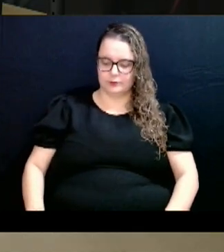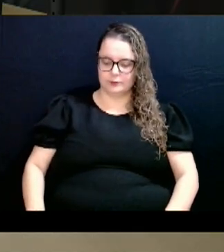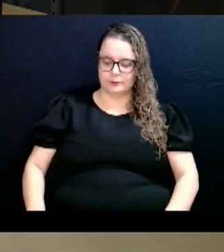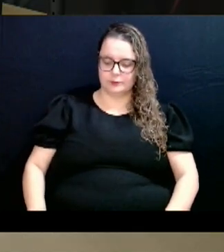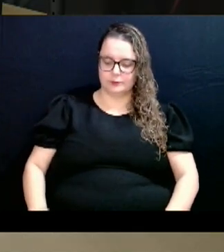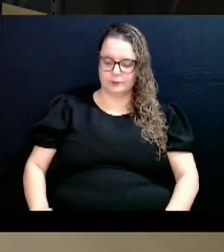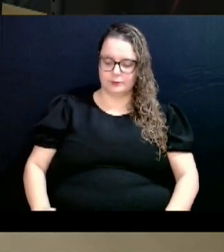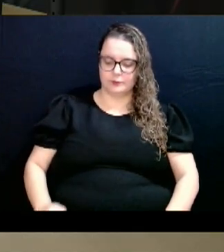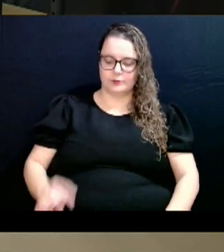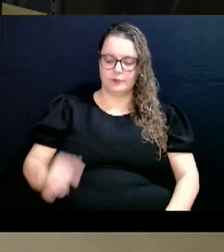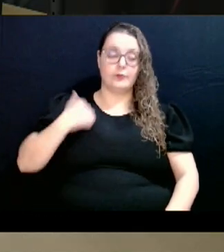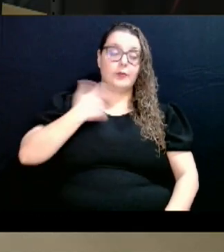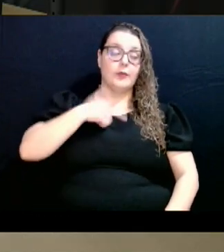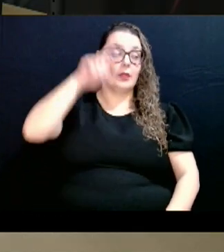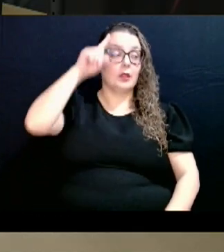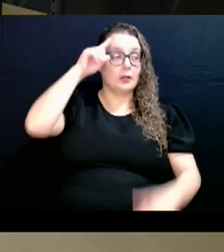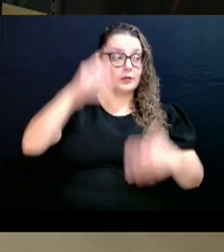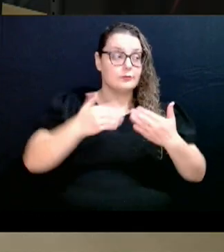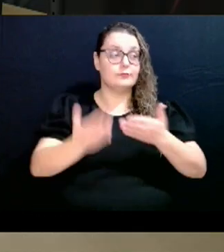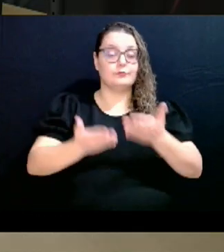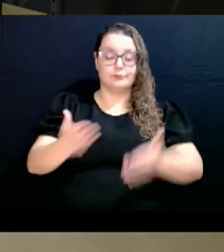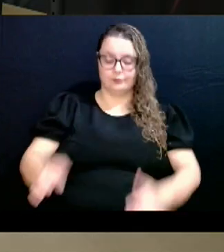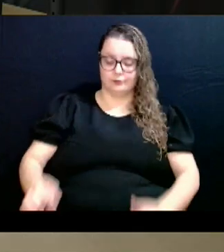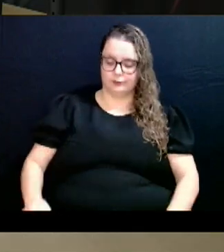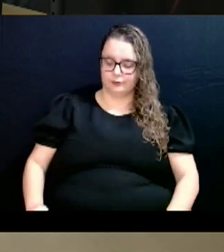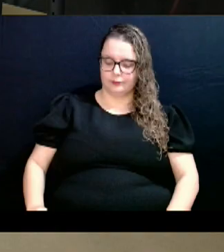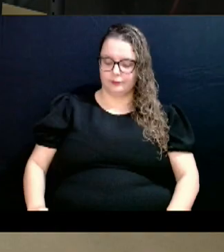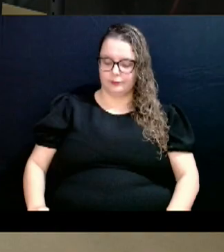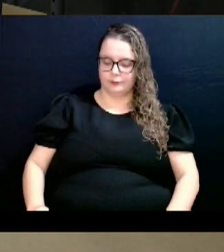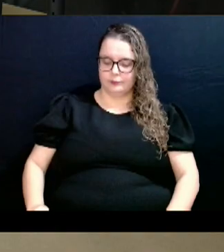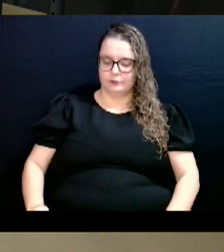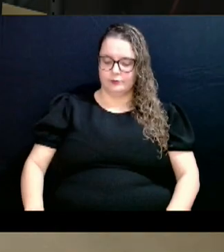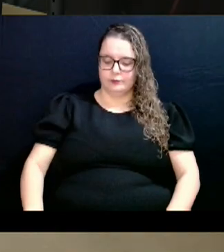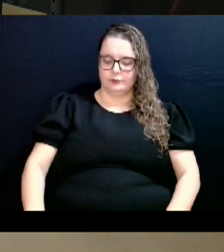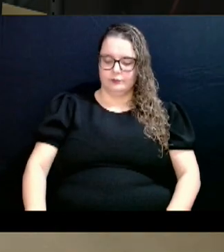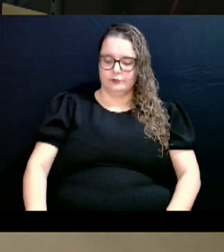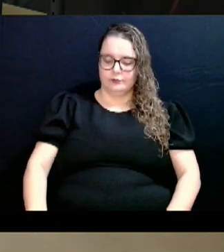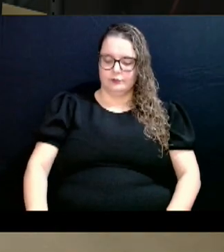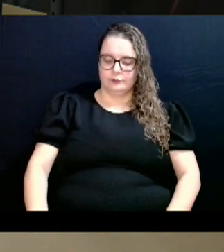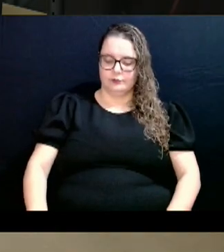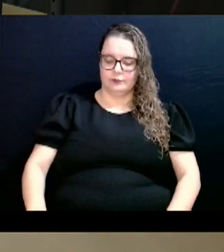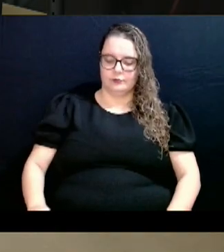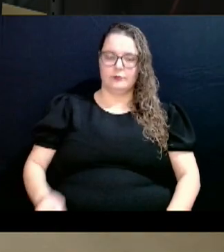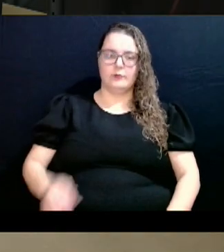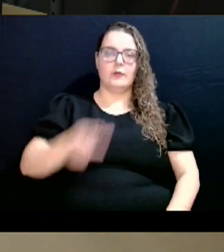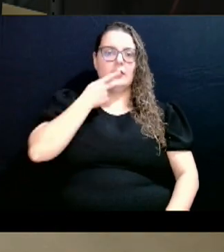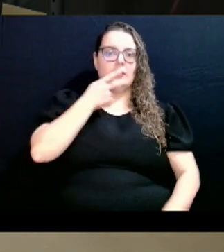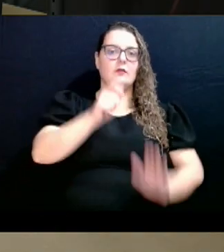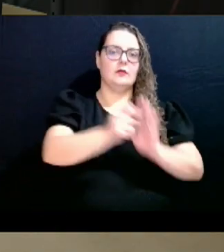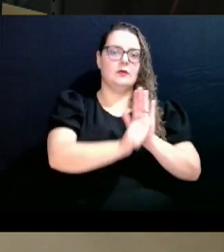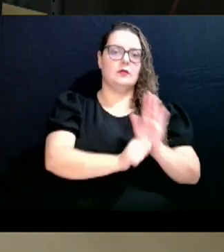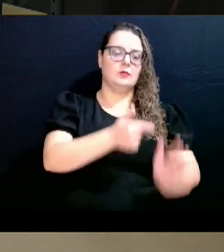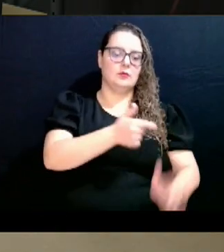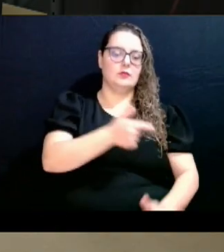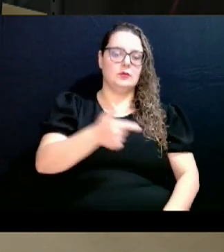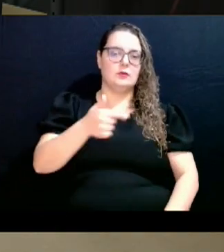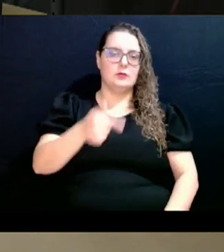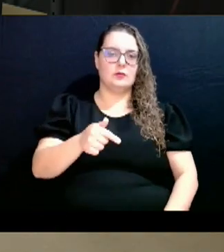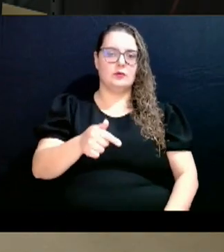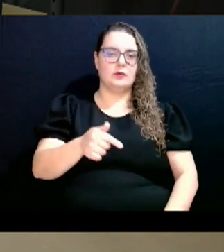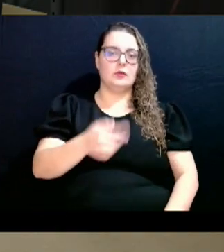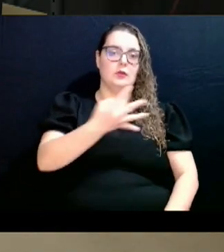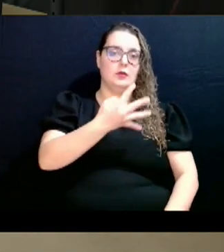os dias. Essa questão... O Estado vai intervir, você falou do artigo 227, o quarto do ECA, o Estado só